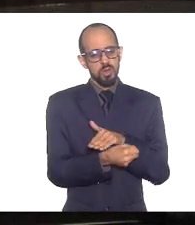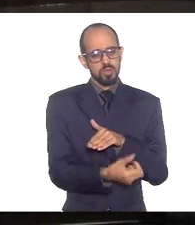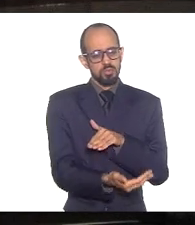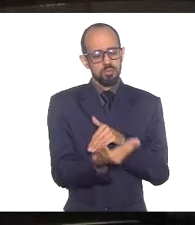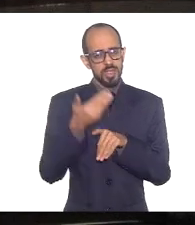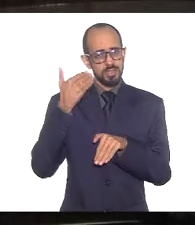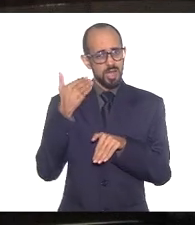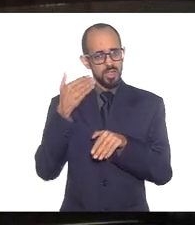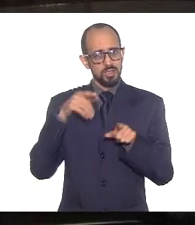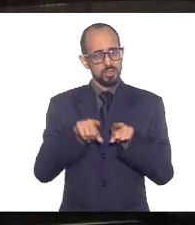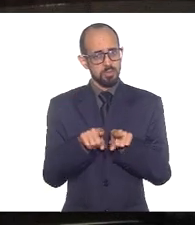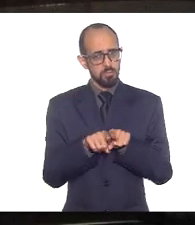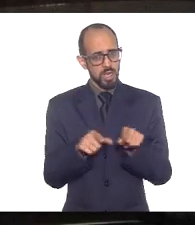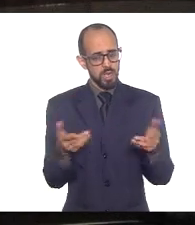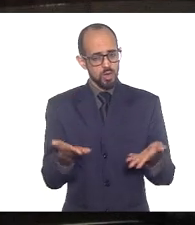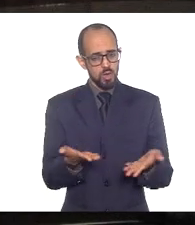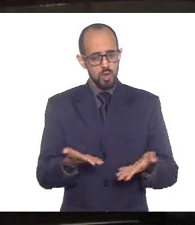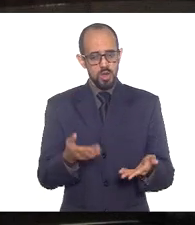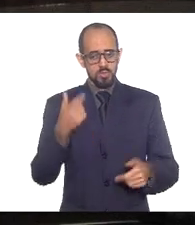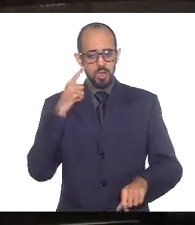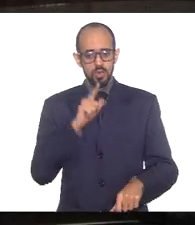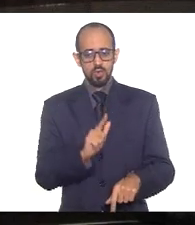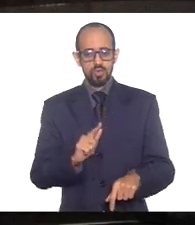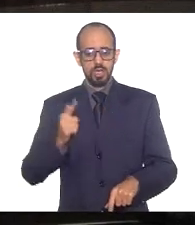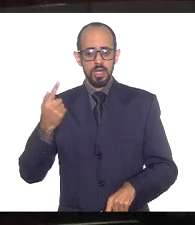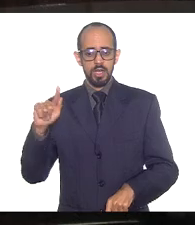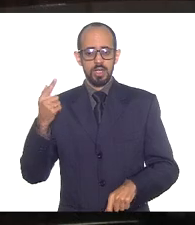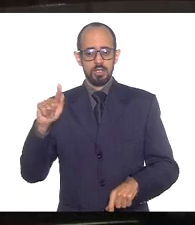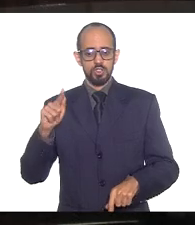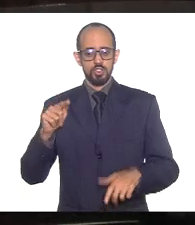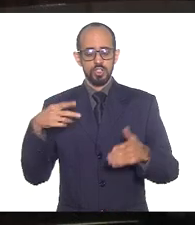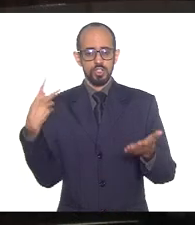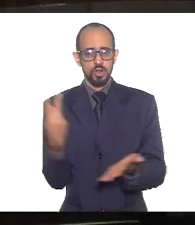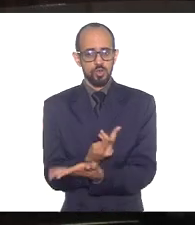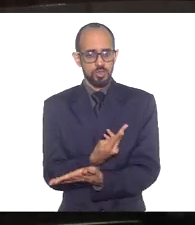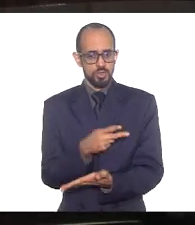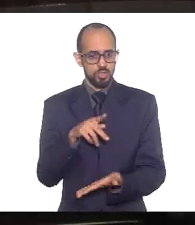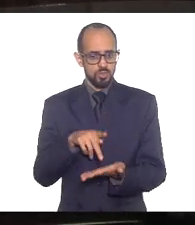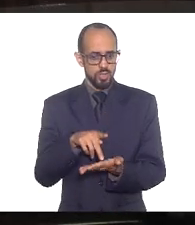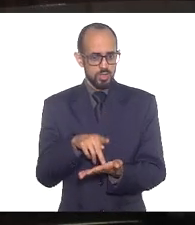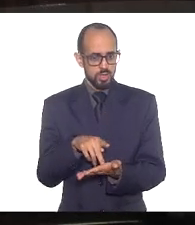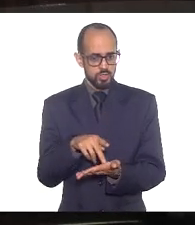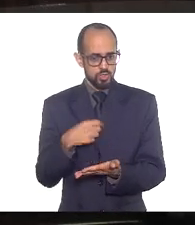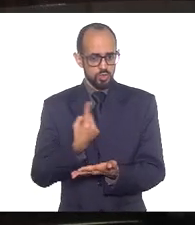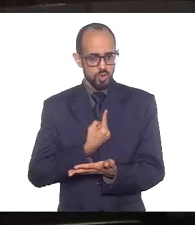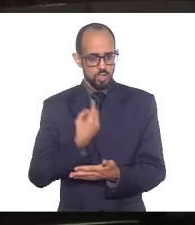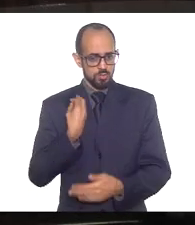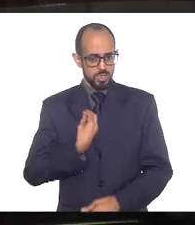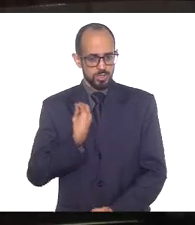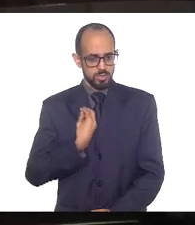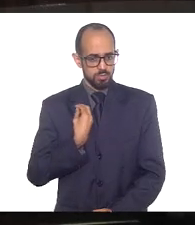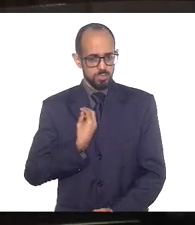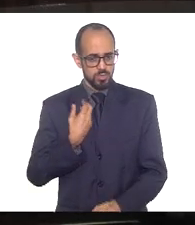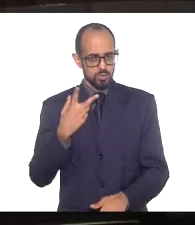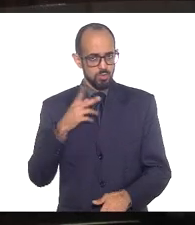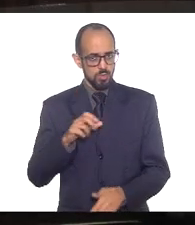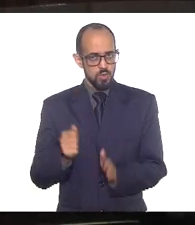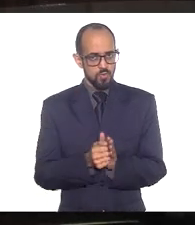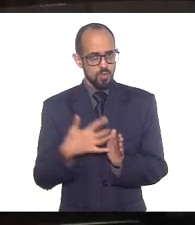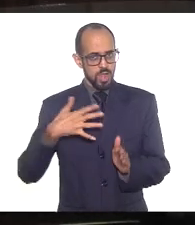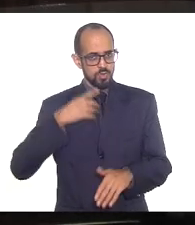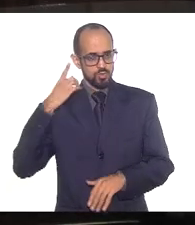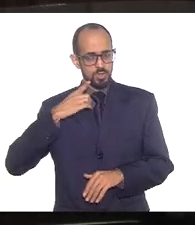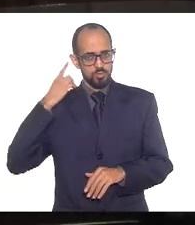também para garantir que isso acontecesse de fato nós participamos como vários deputados e